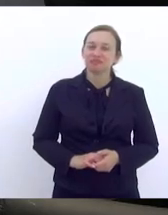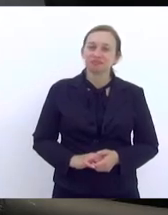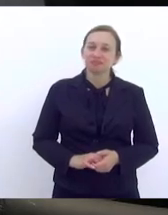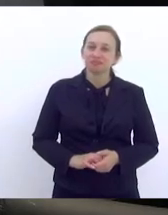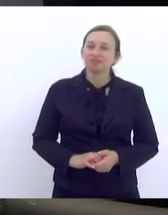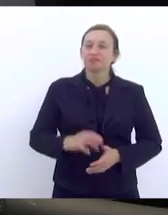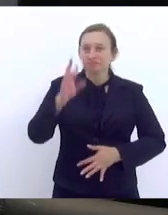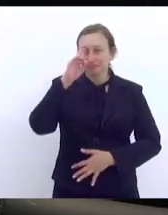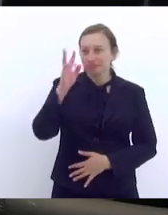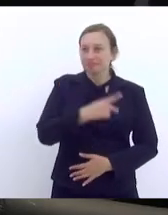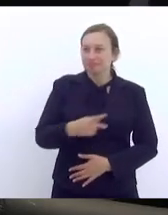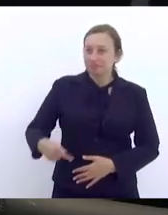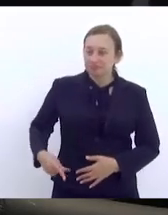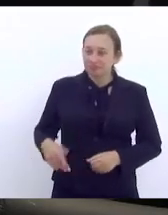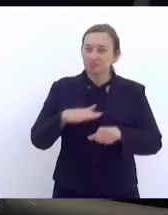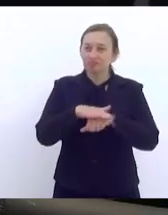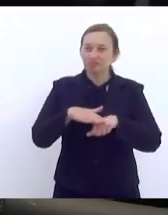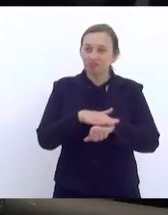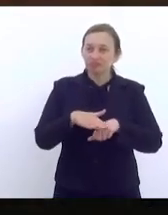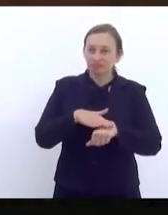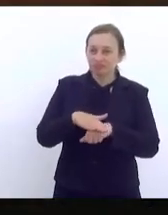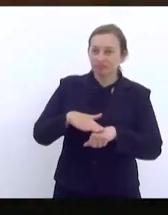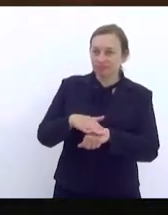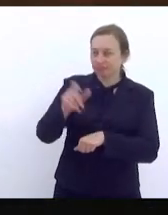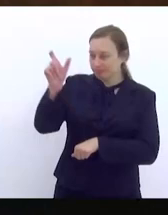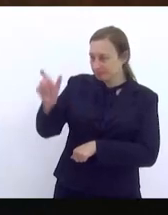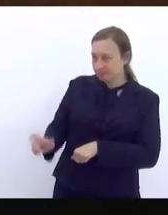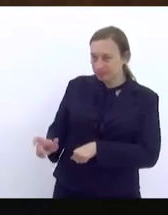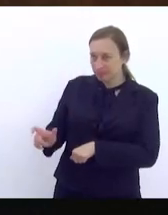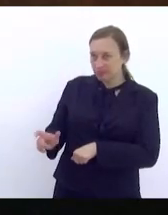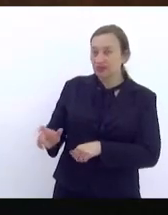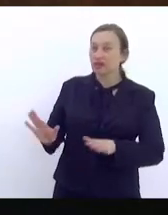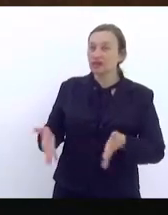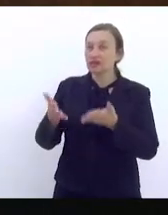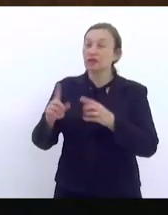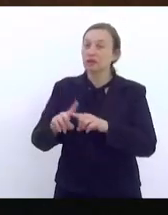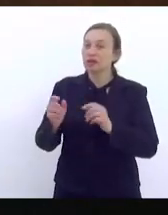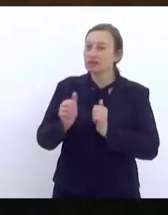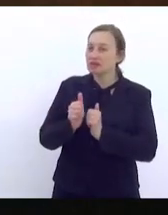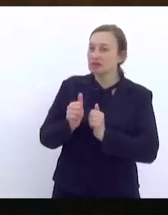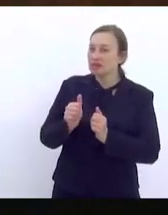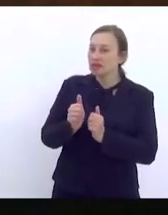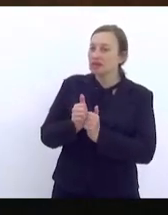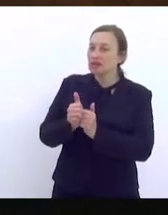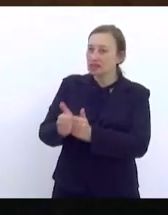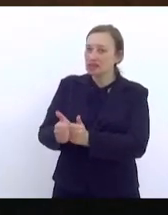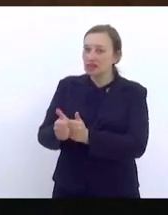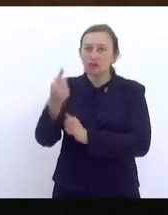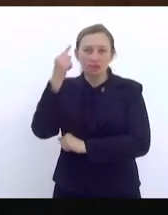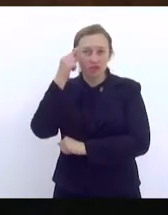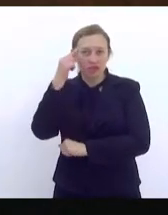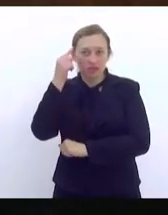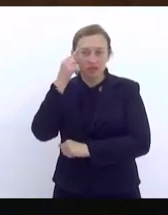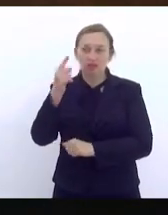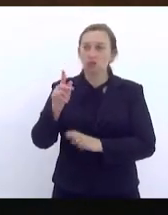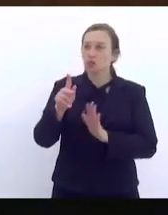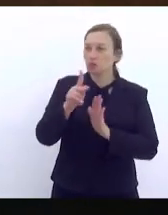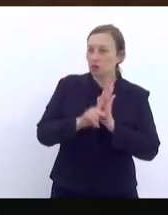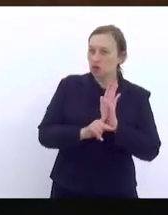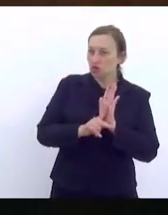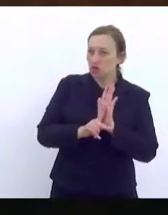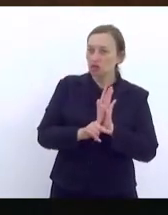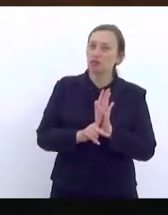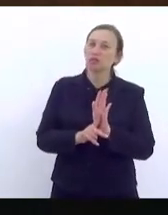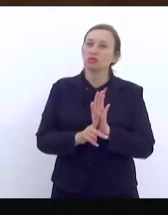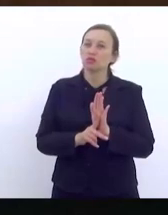senhora Presidente já conversado com o autor militora iniciativa mas seguindo uma linha que a gente estava adotando o projeto em